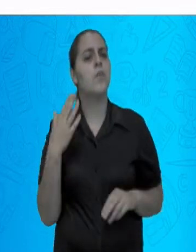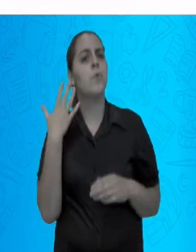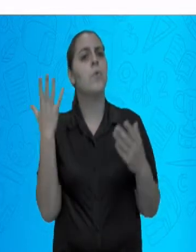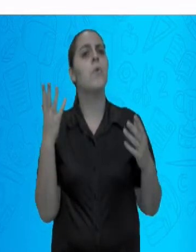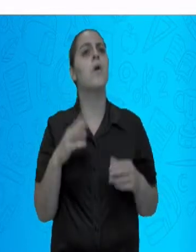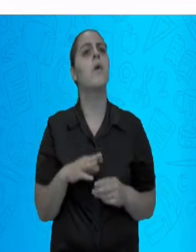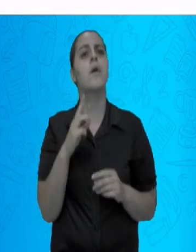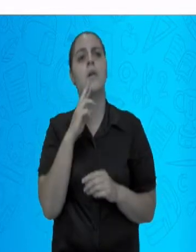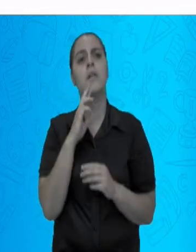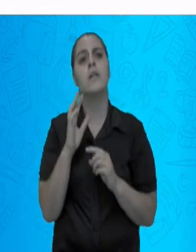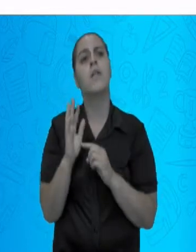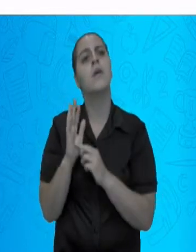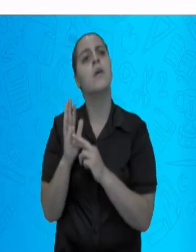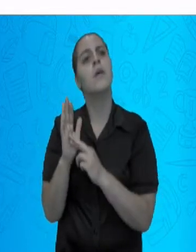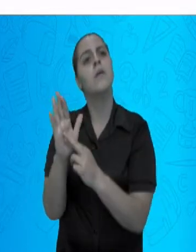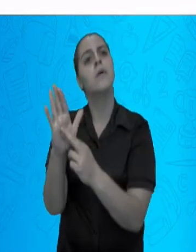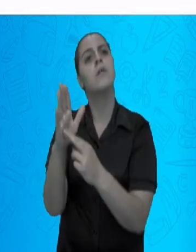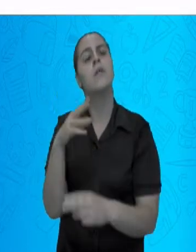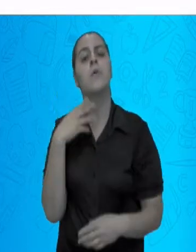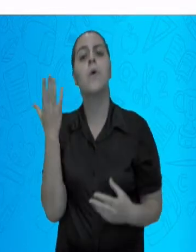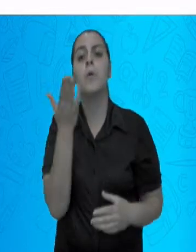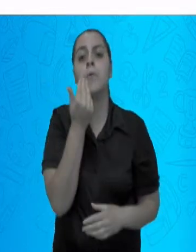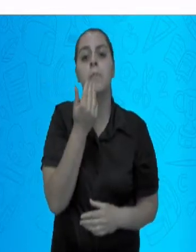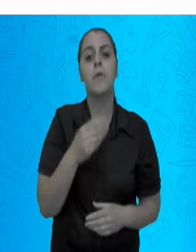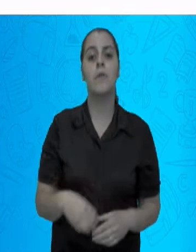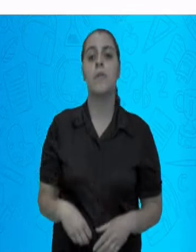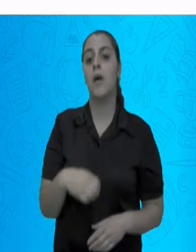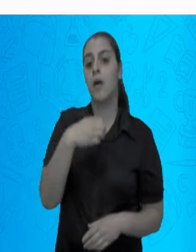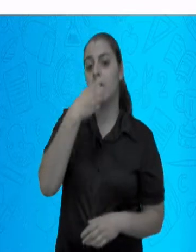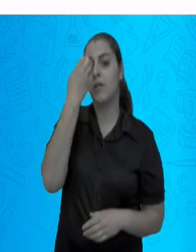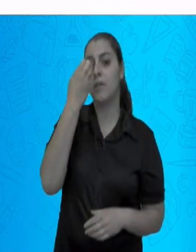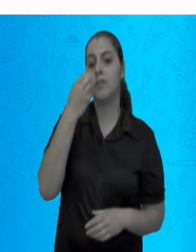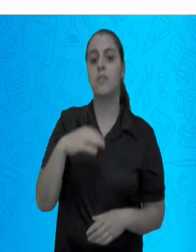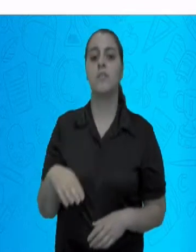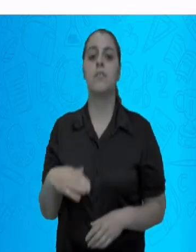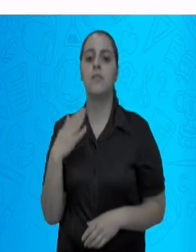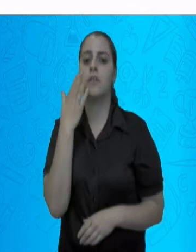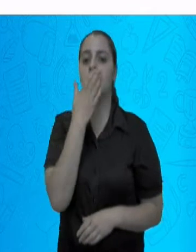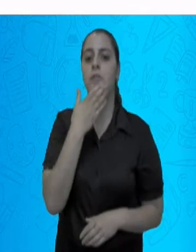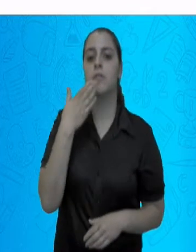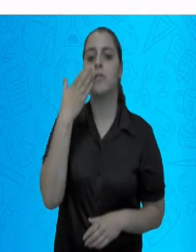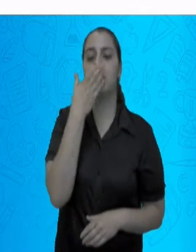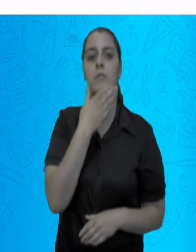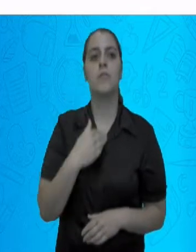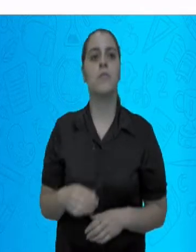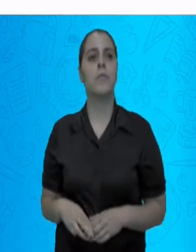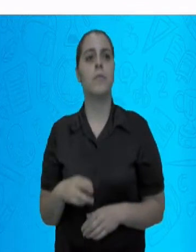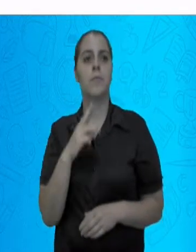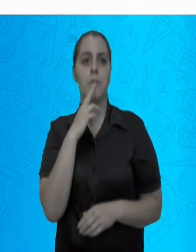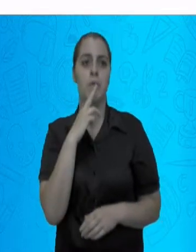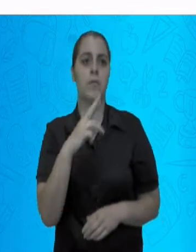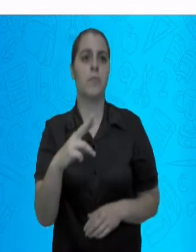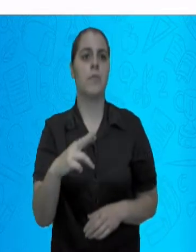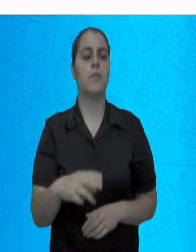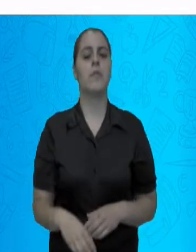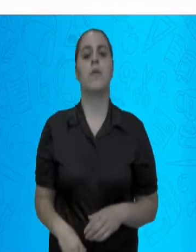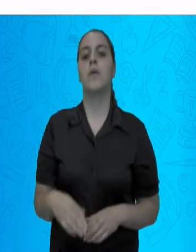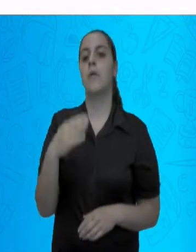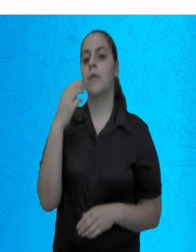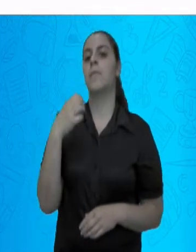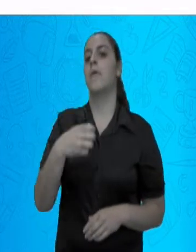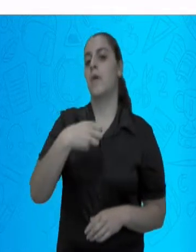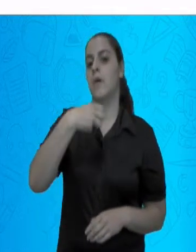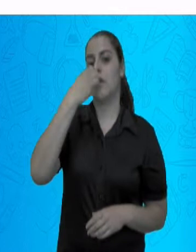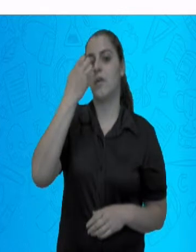ela representa? Qual a comida? Maçã do amor. Nós vamos responder aqui. Maçã